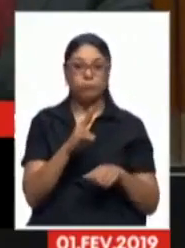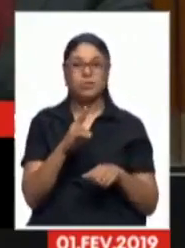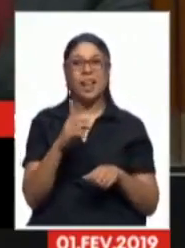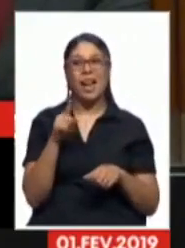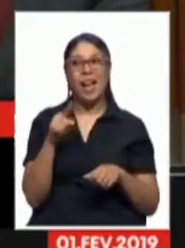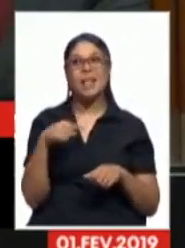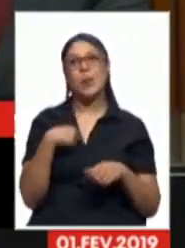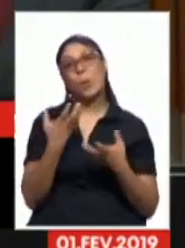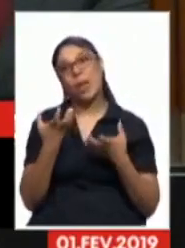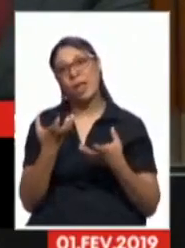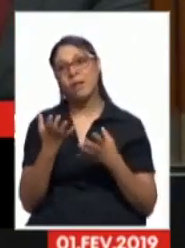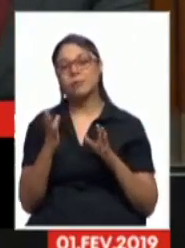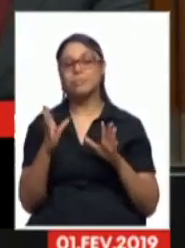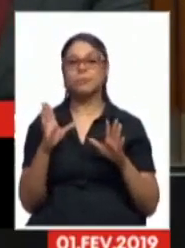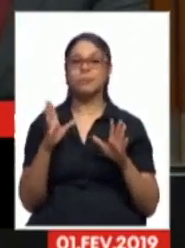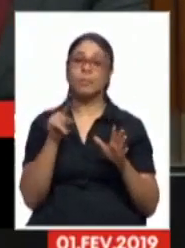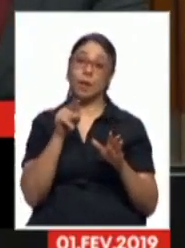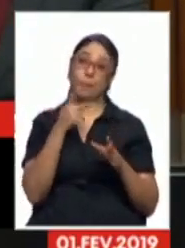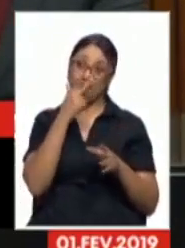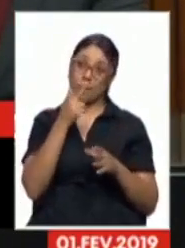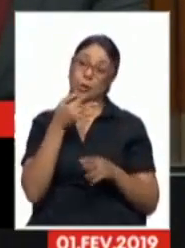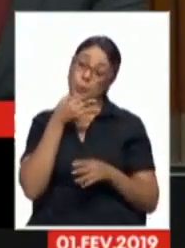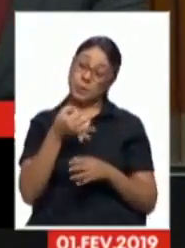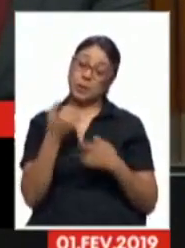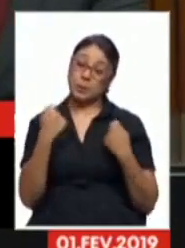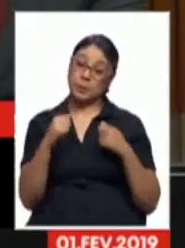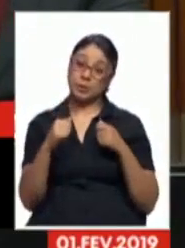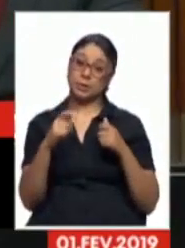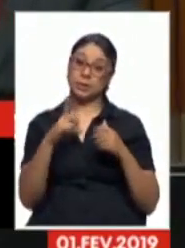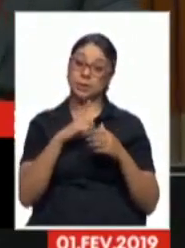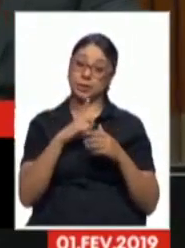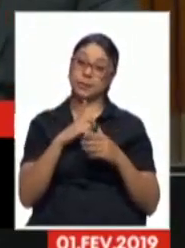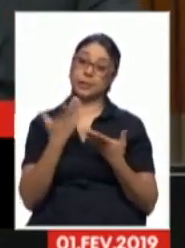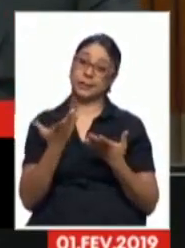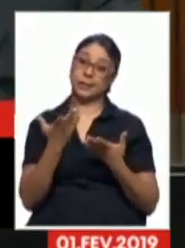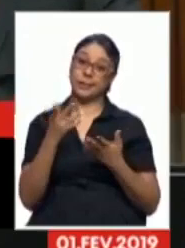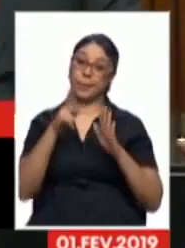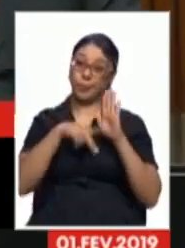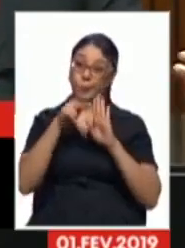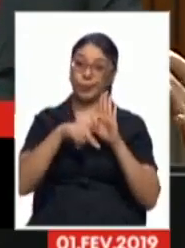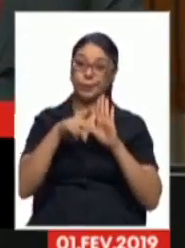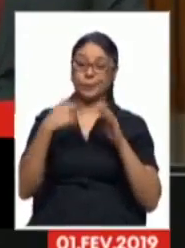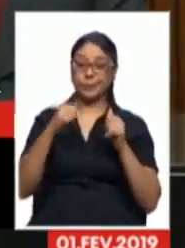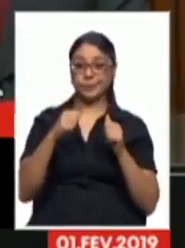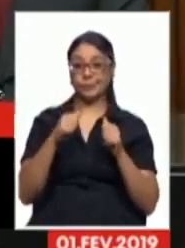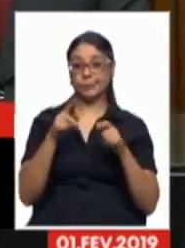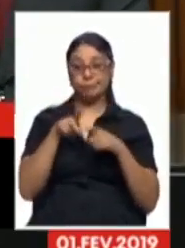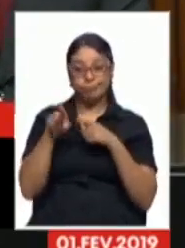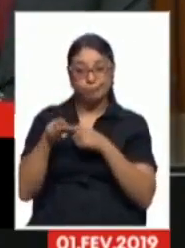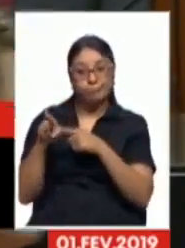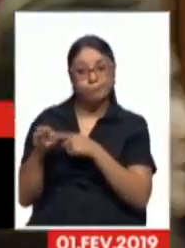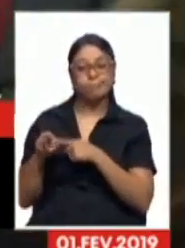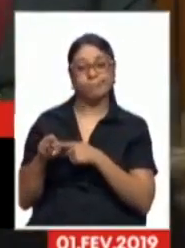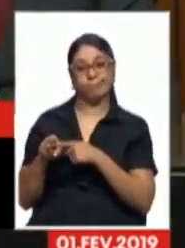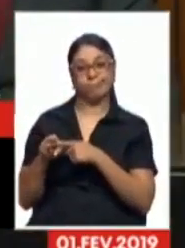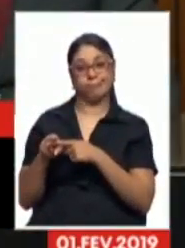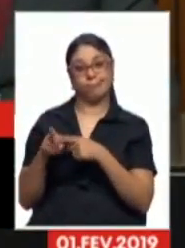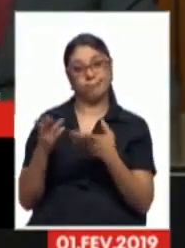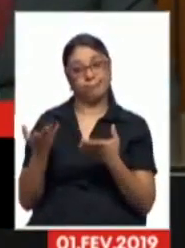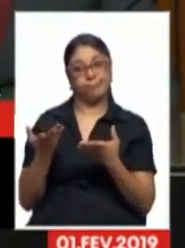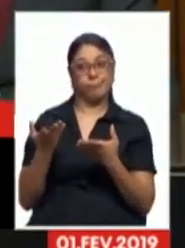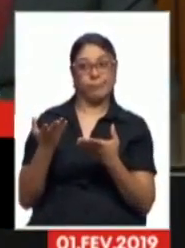sinal de que devem chegar projetos aí de cortes que chegam a ter uma